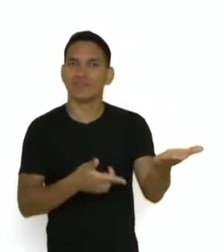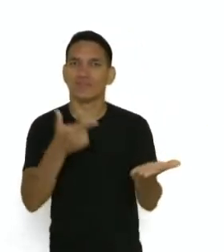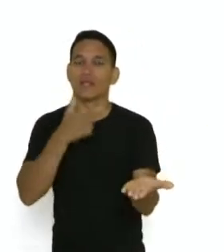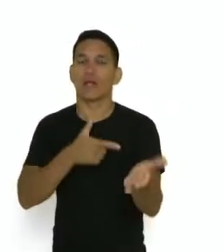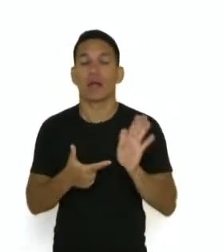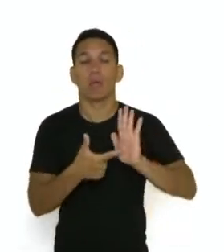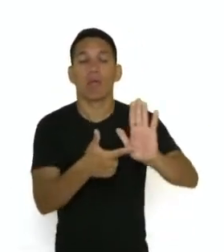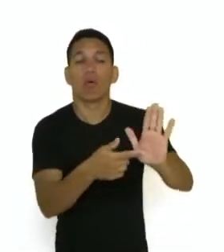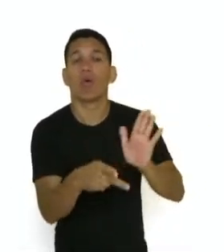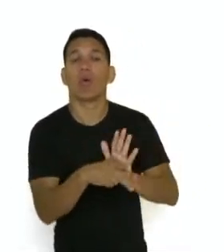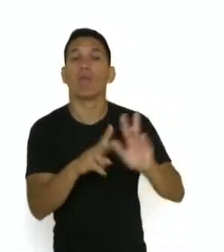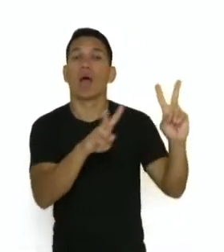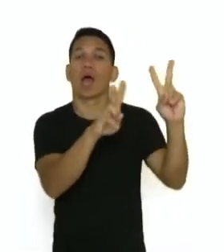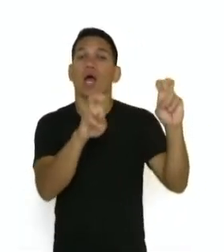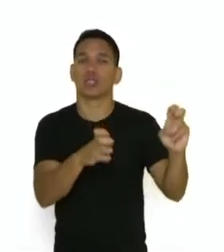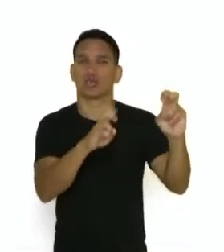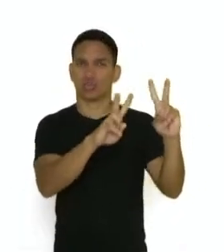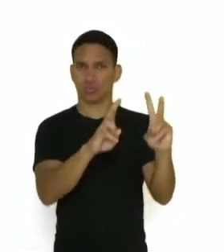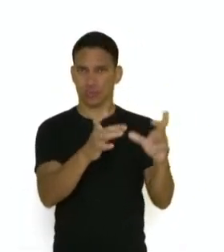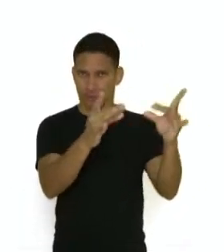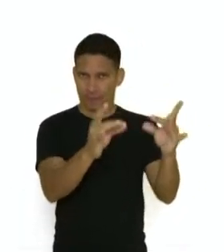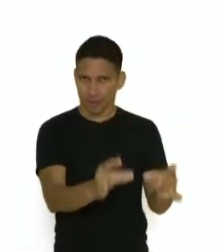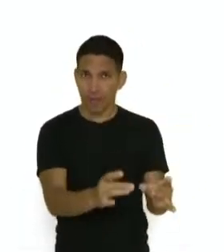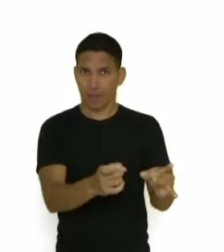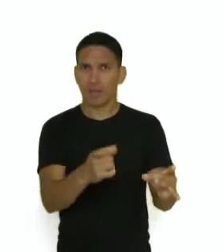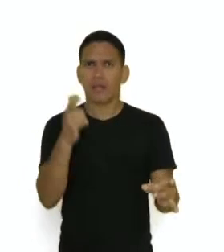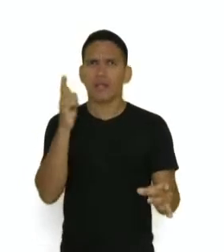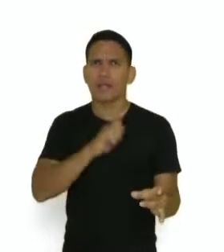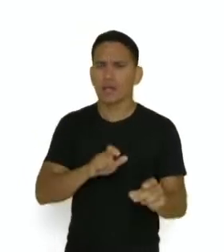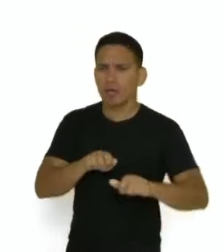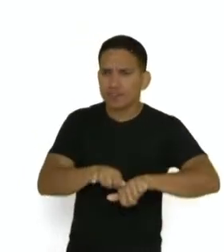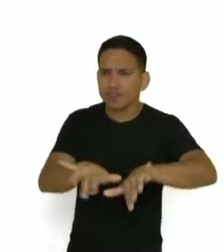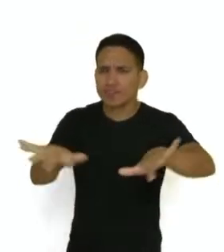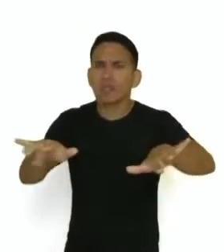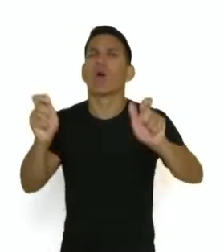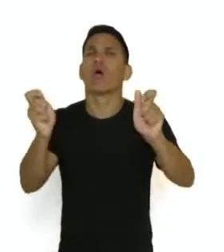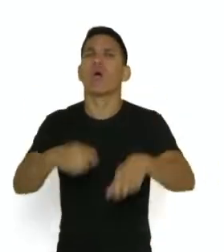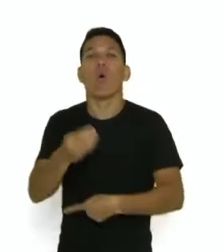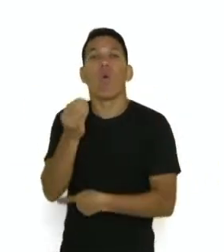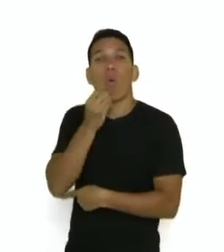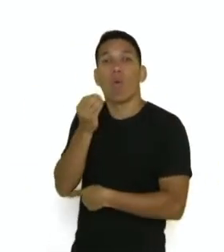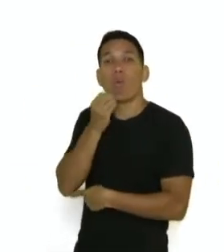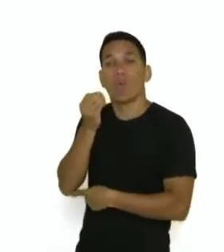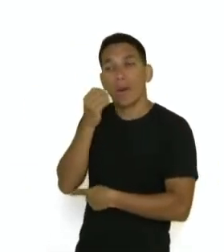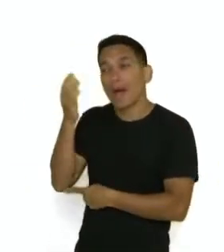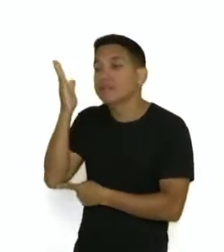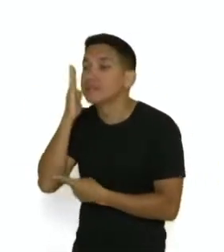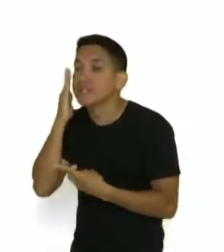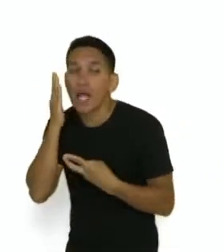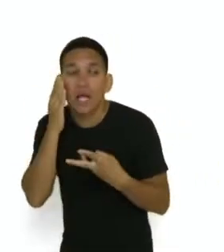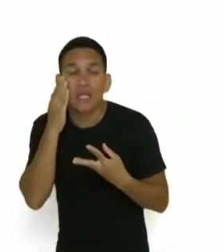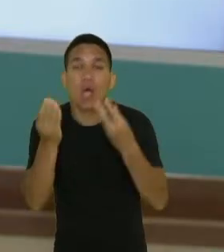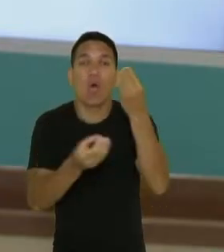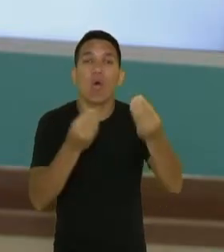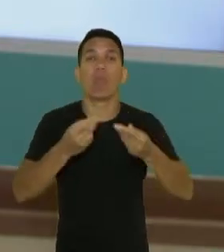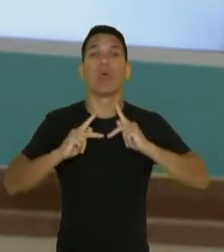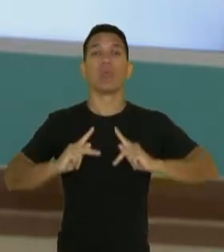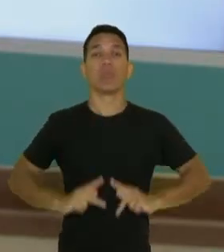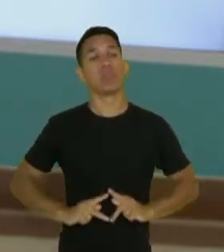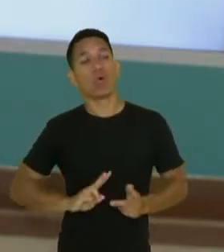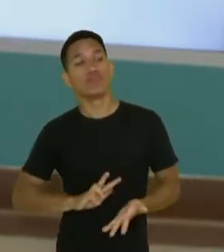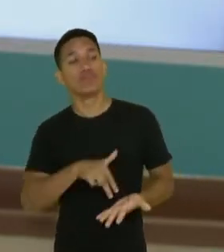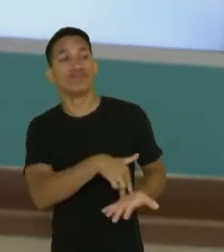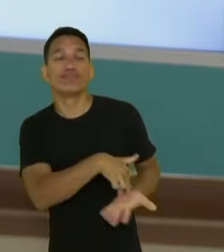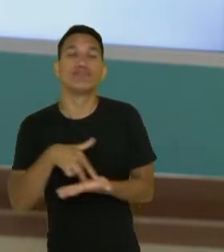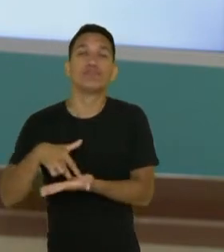tratados. O veículo de comunicação tem a oportunidade de conhecer e divulgar os posicionamentos dos leitores. Ou seja, quando você